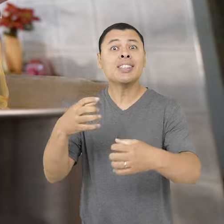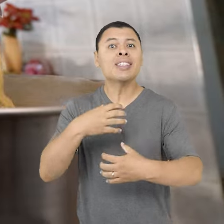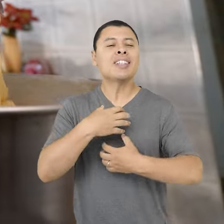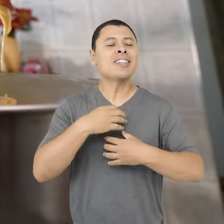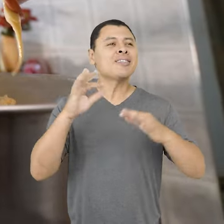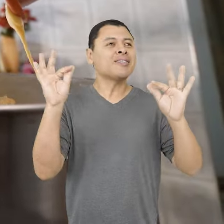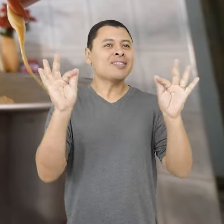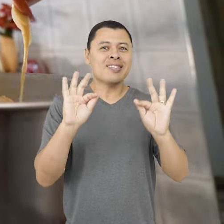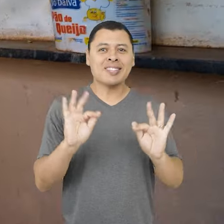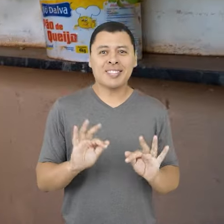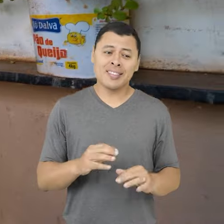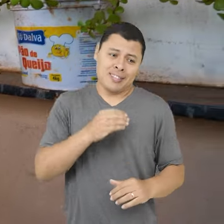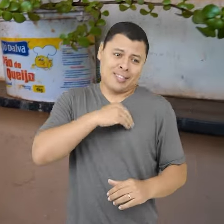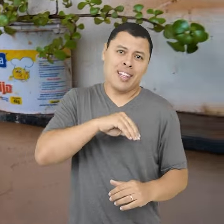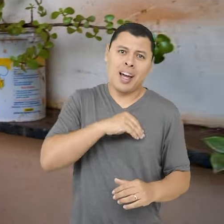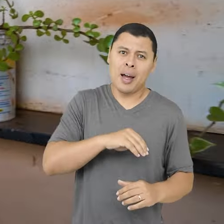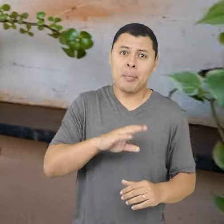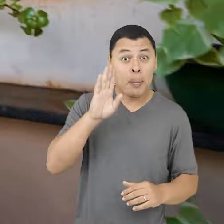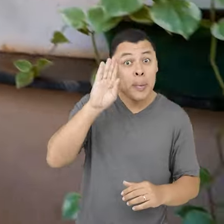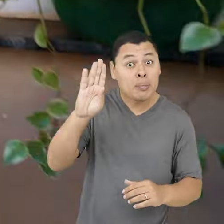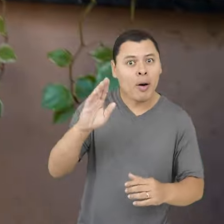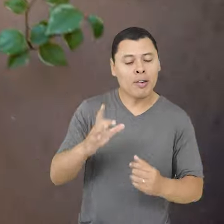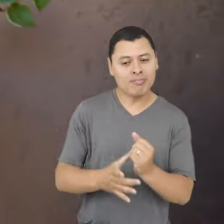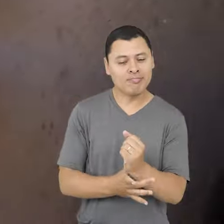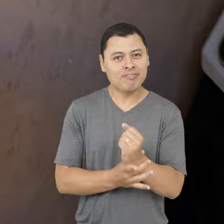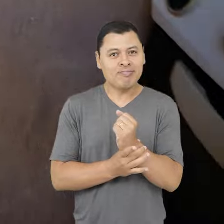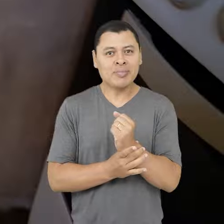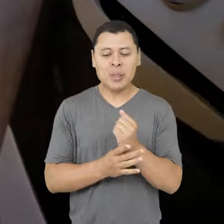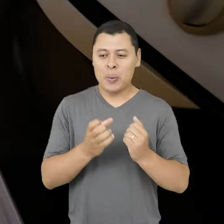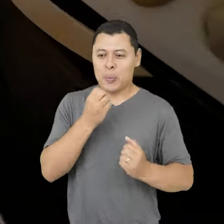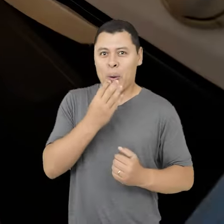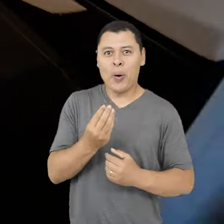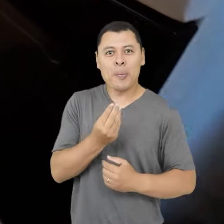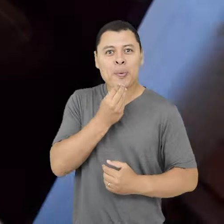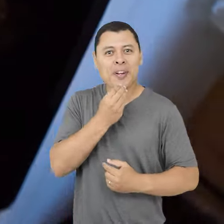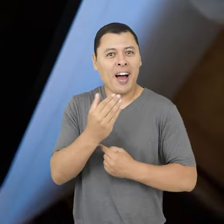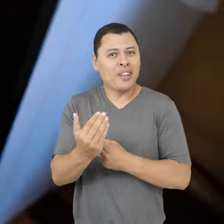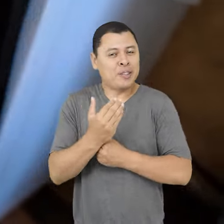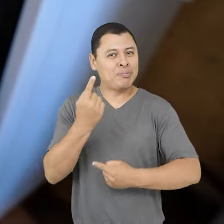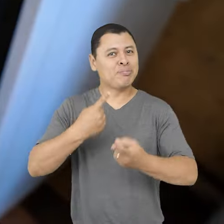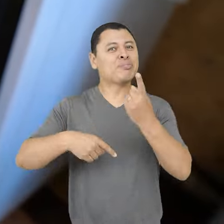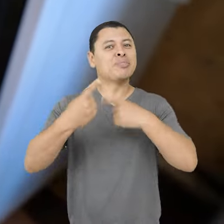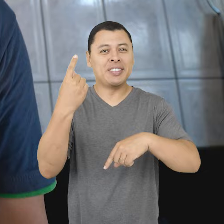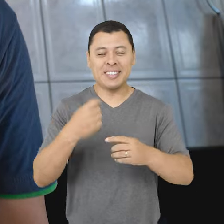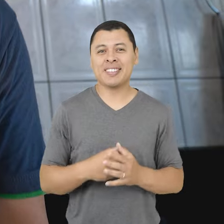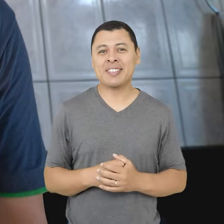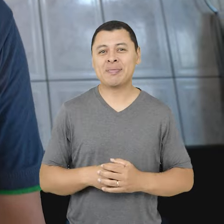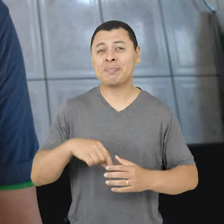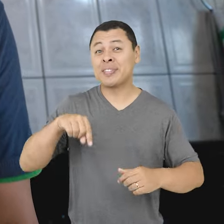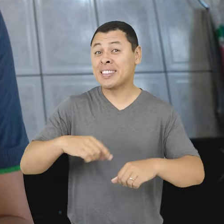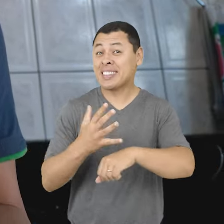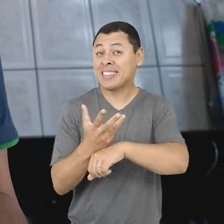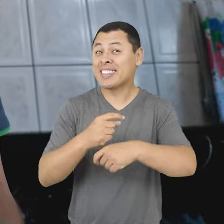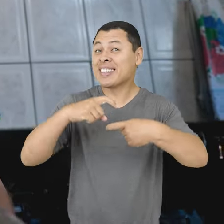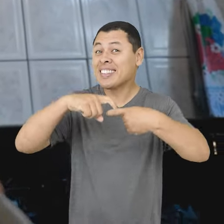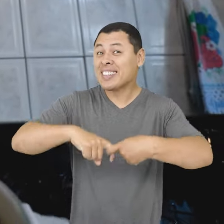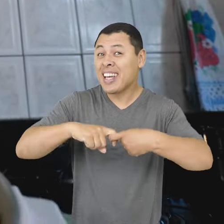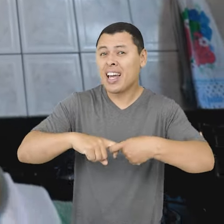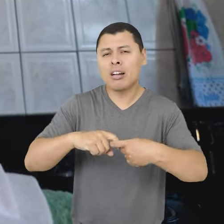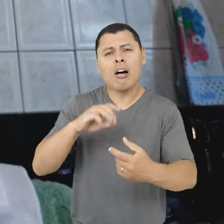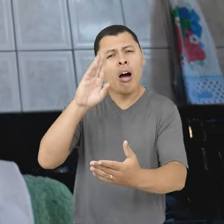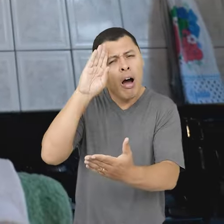apenas empregabilidade, mas dignidade, confiança e oportunidade. Na Sicredi